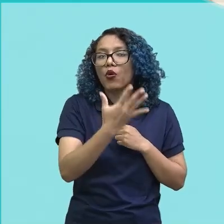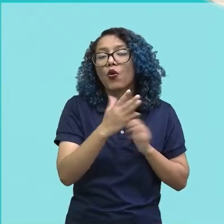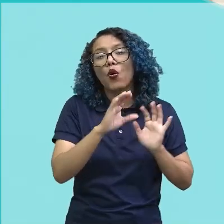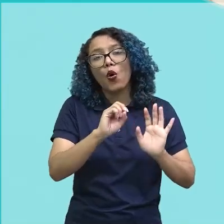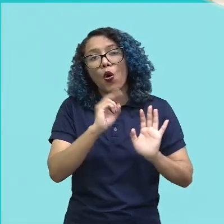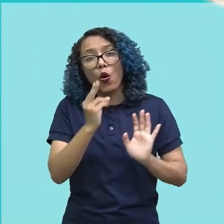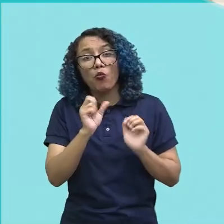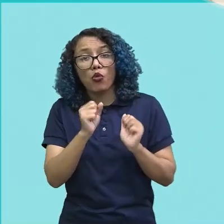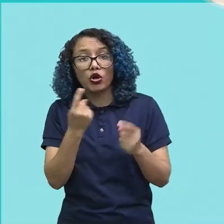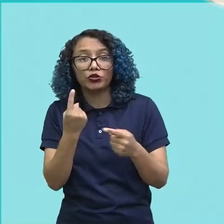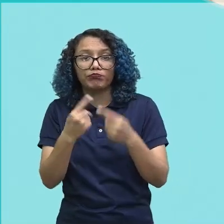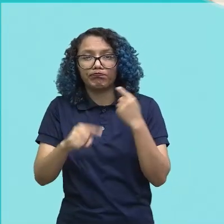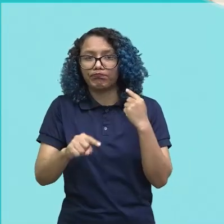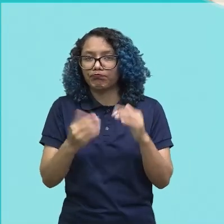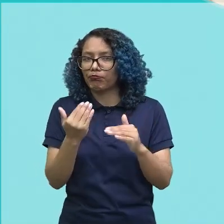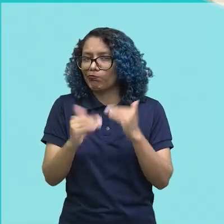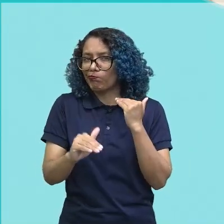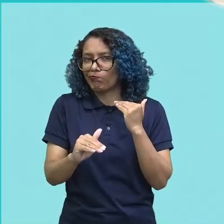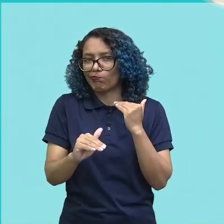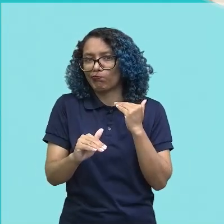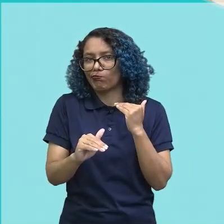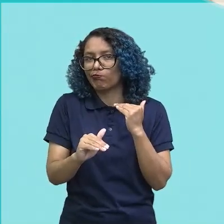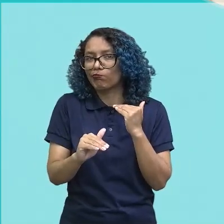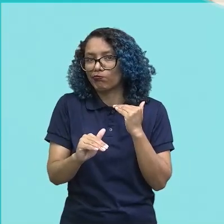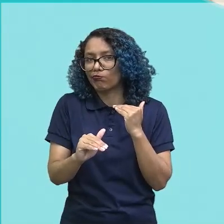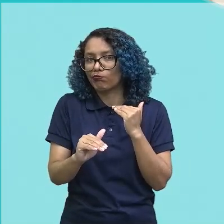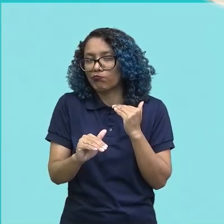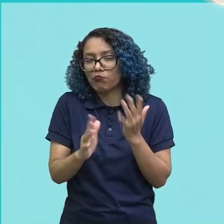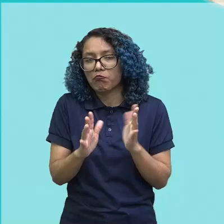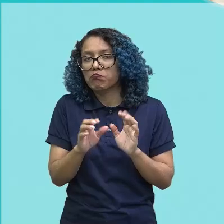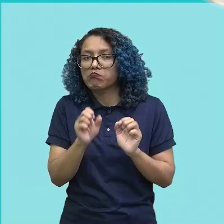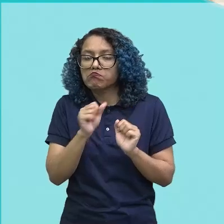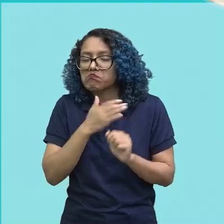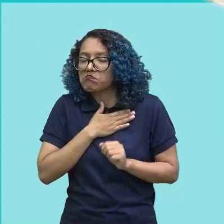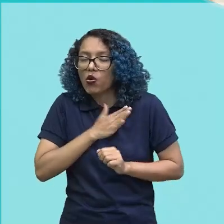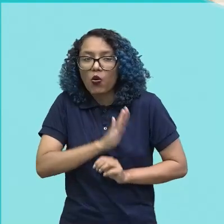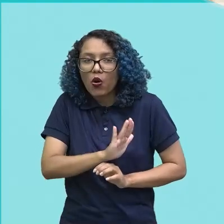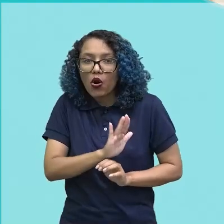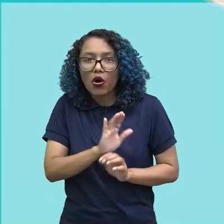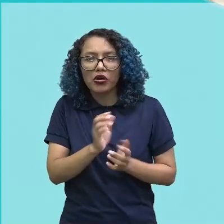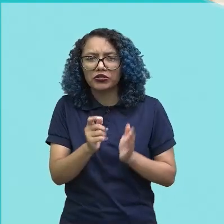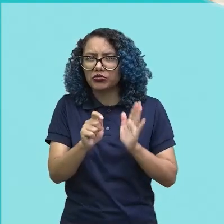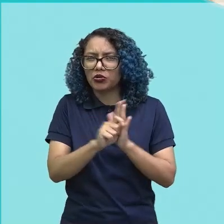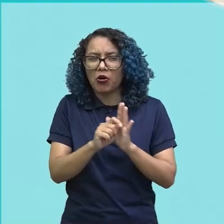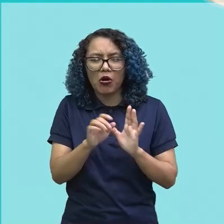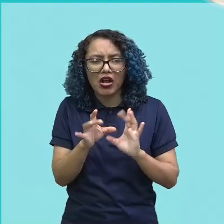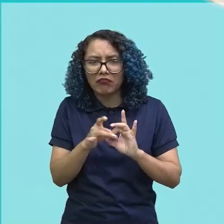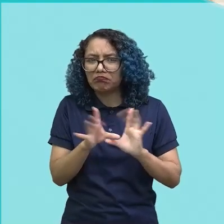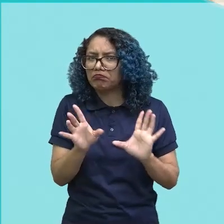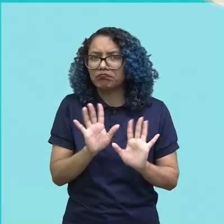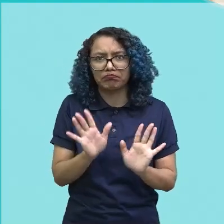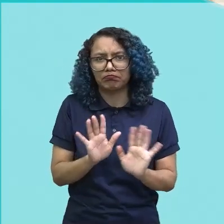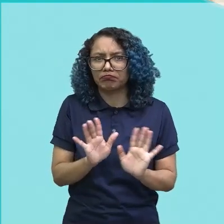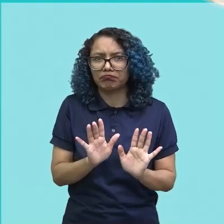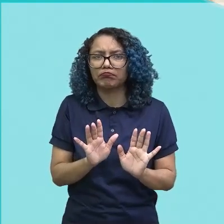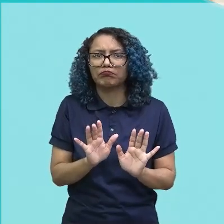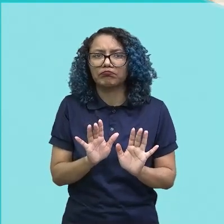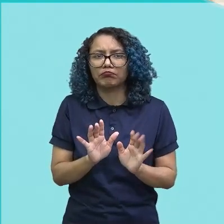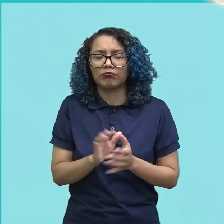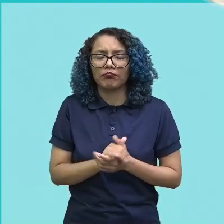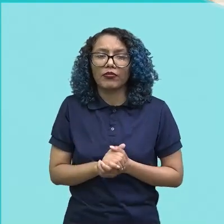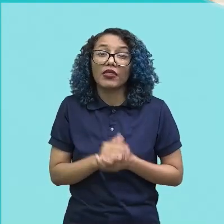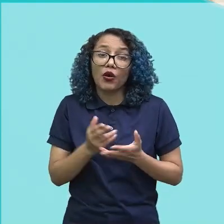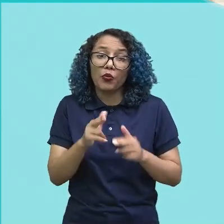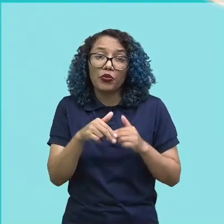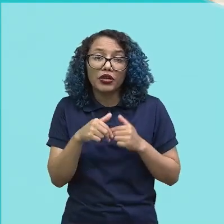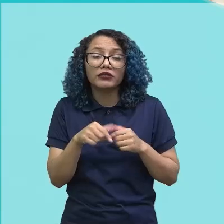pode ser contrário, totalmente contra. Você pode não gostar dessa ideia e dizer, não, drogas não devem ser legalizadas.